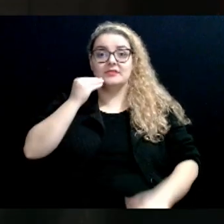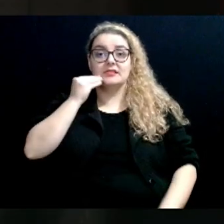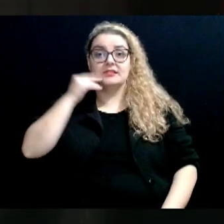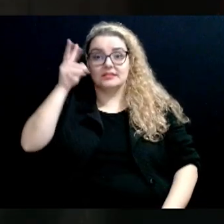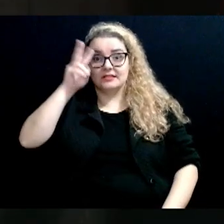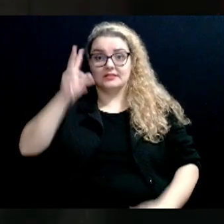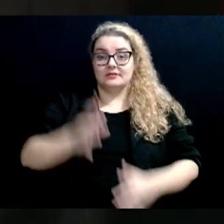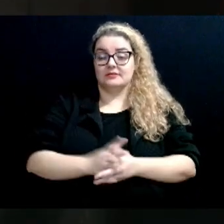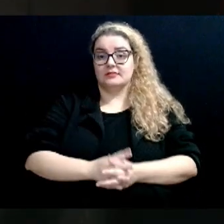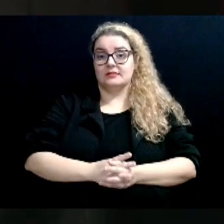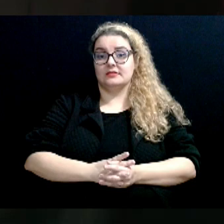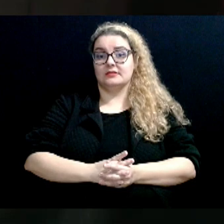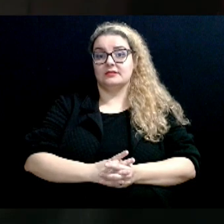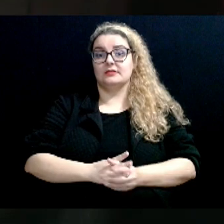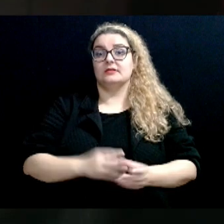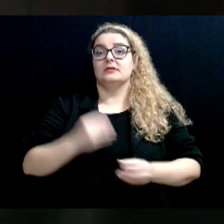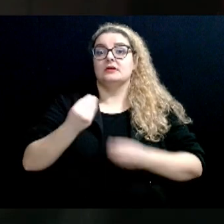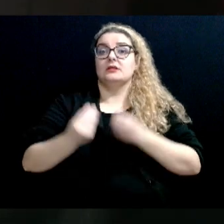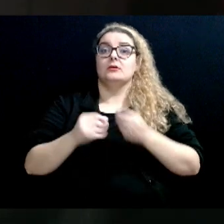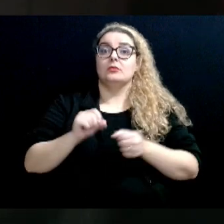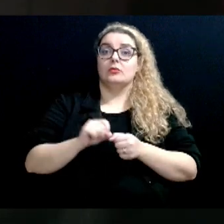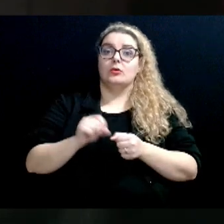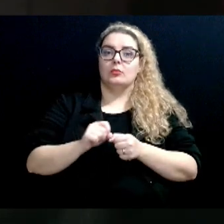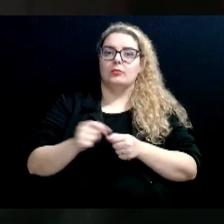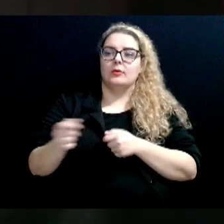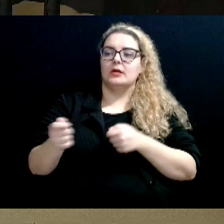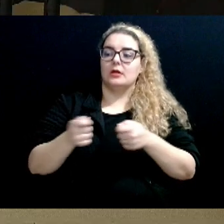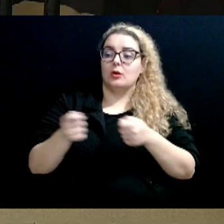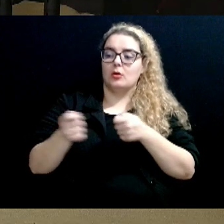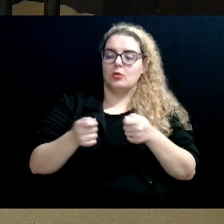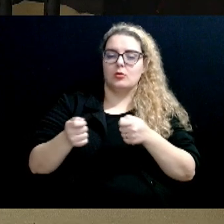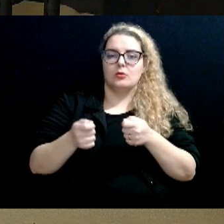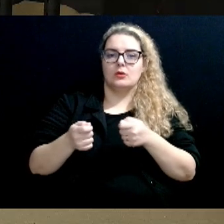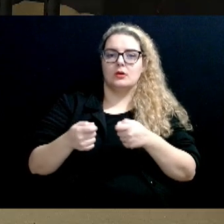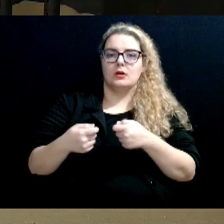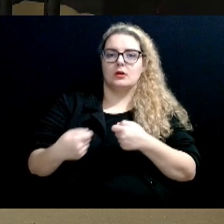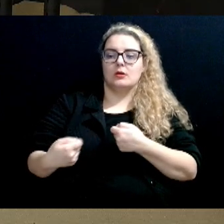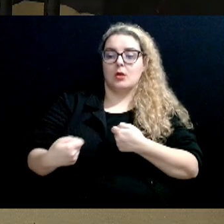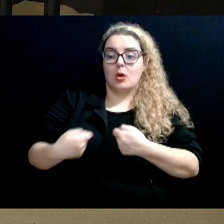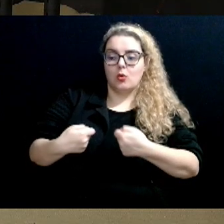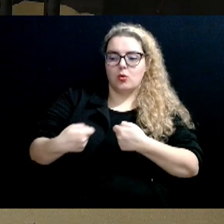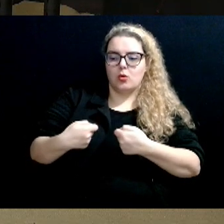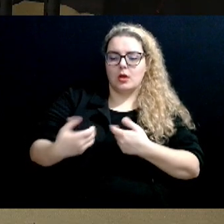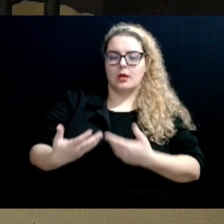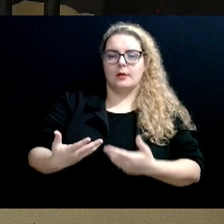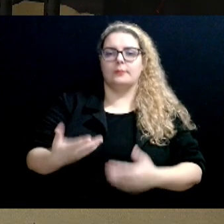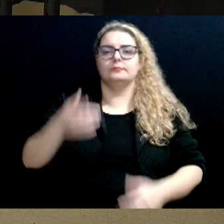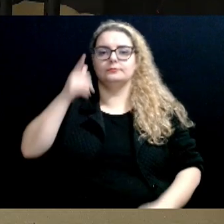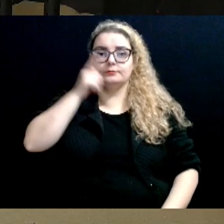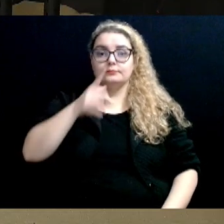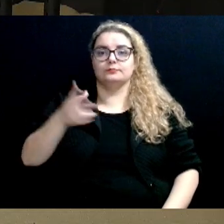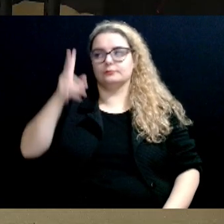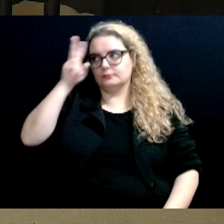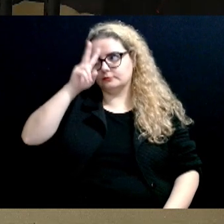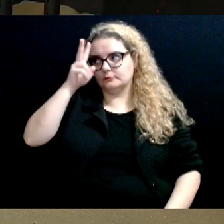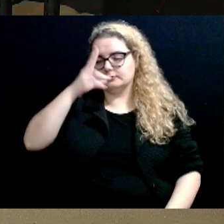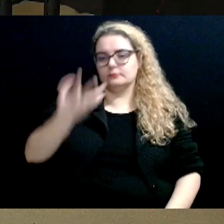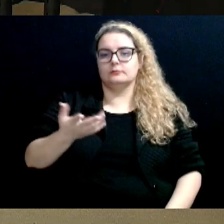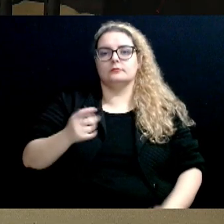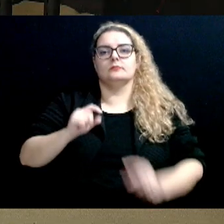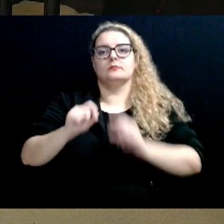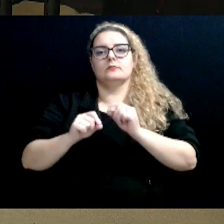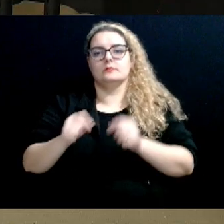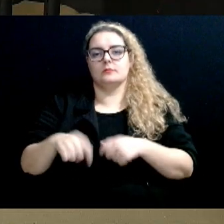gente faz esse controle, esse domínio para a gente poder, de repente, lembrar o que a gente